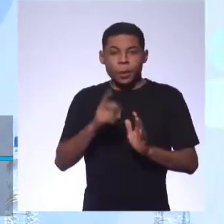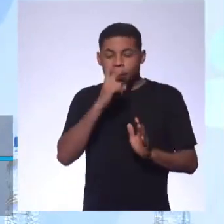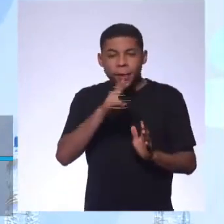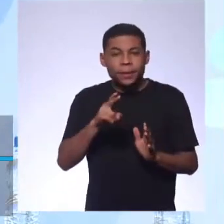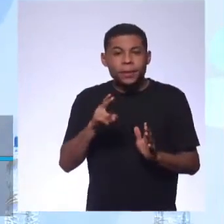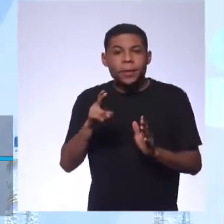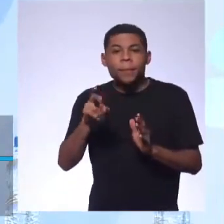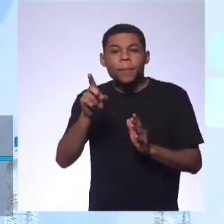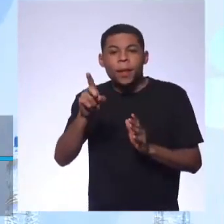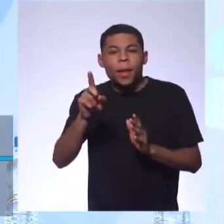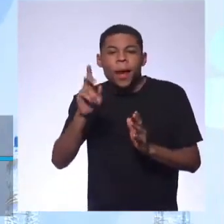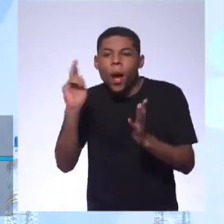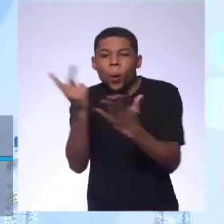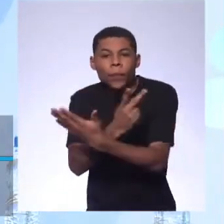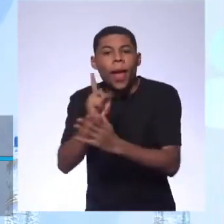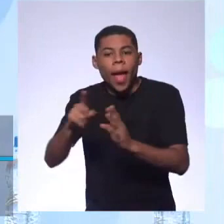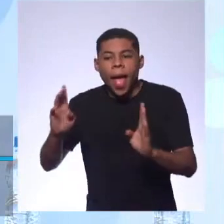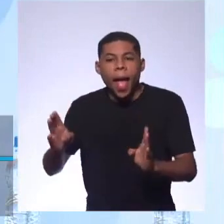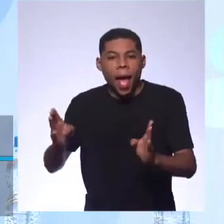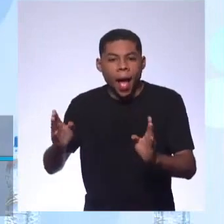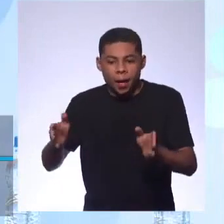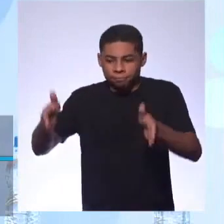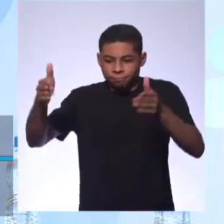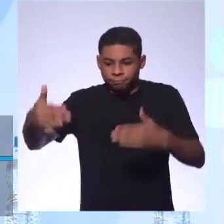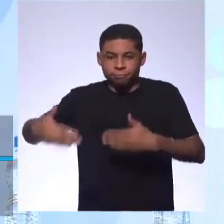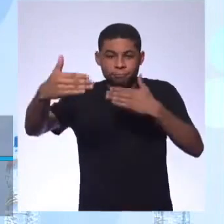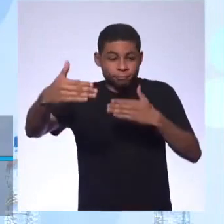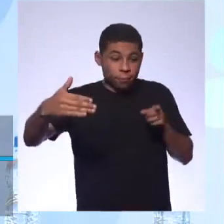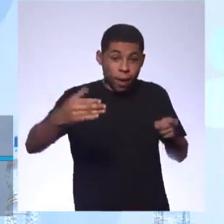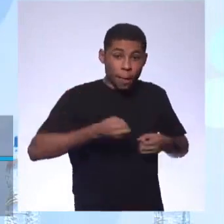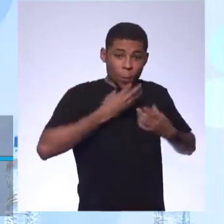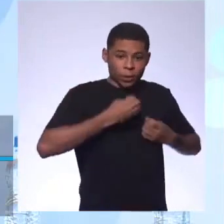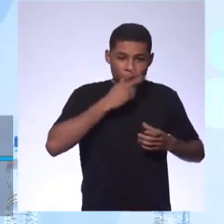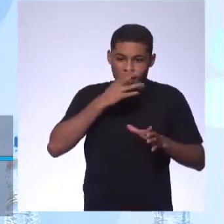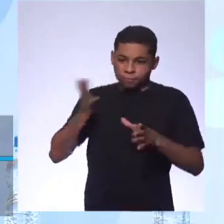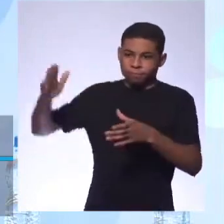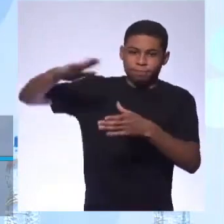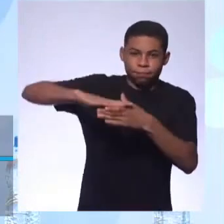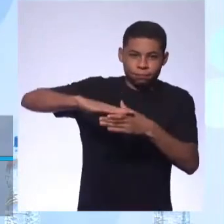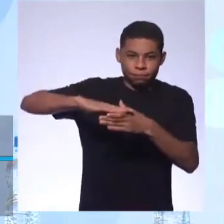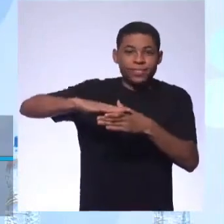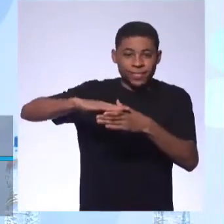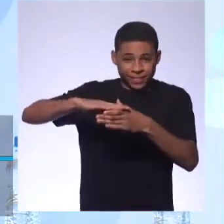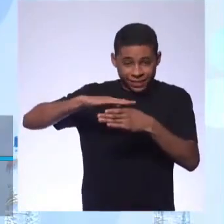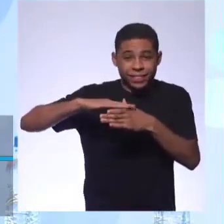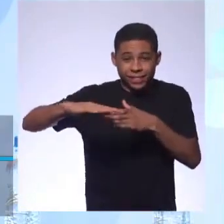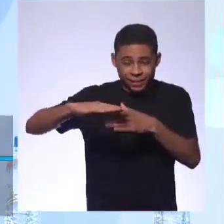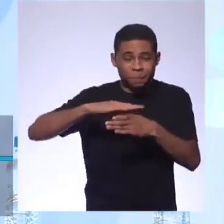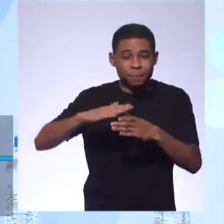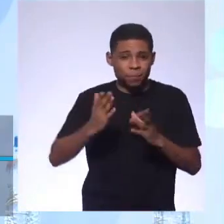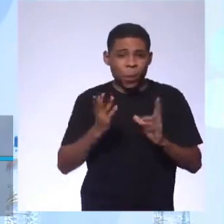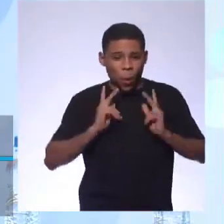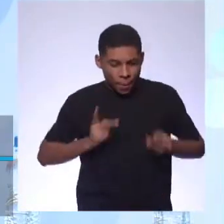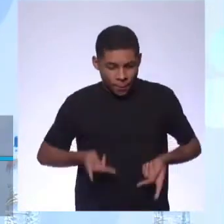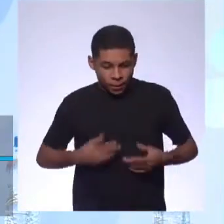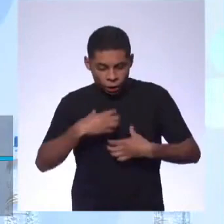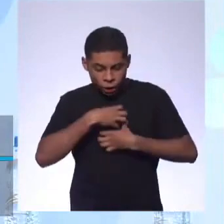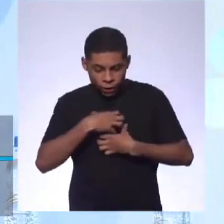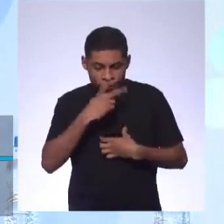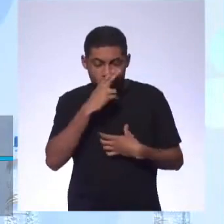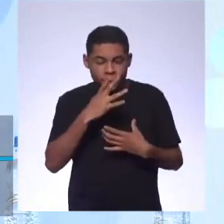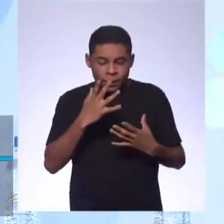tudo isso, né? Ela vem trazer a representação humana, ela vem trazer essa representação, então, humana é a hora que ele